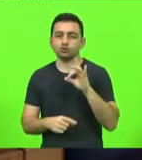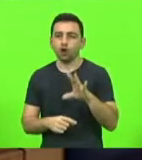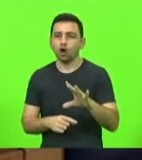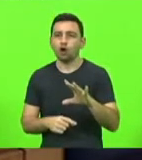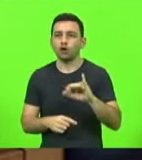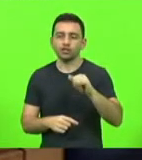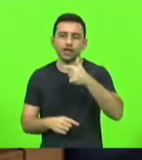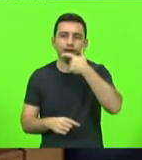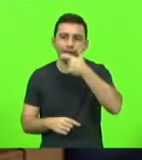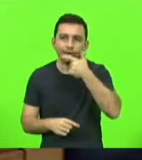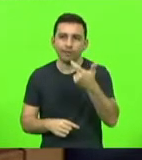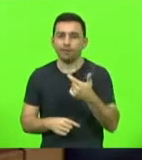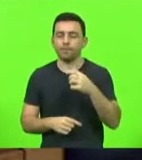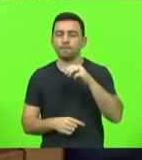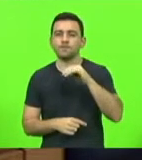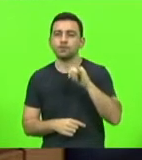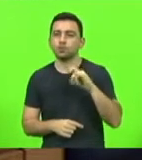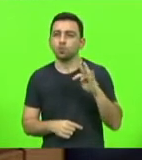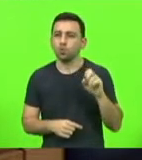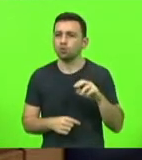Milton, que moram lá, que usam,